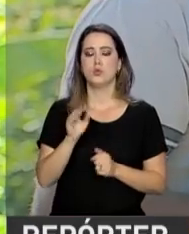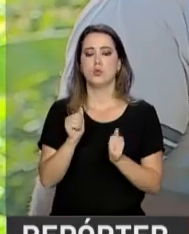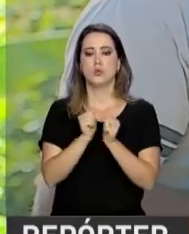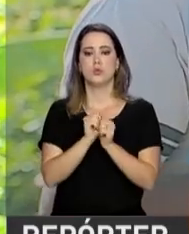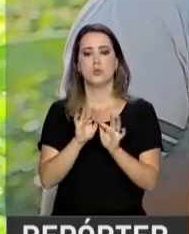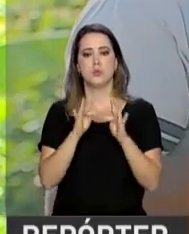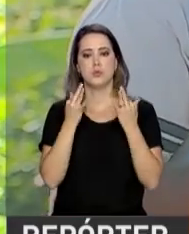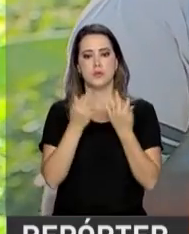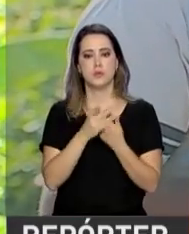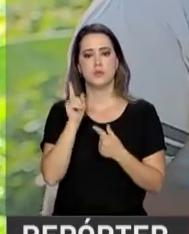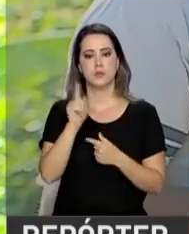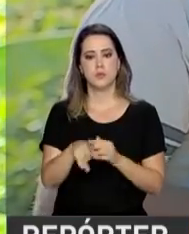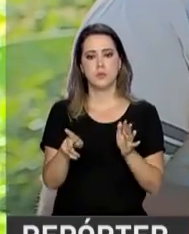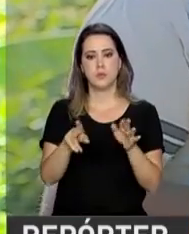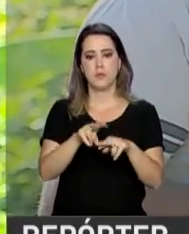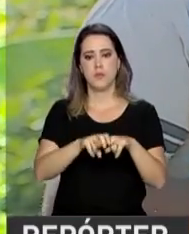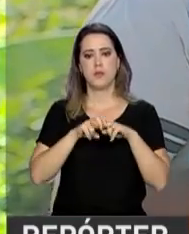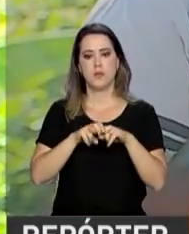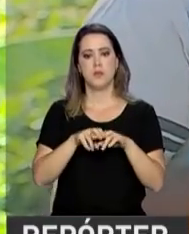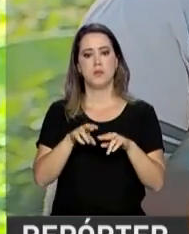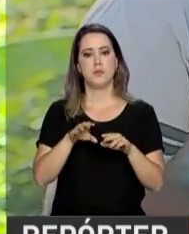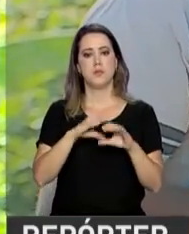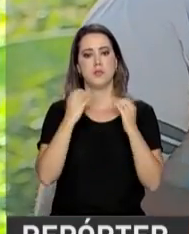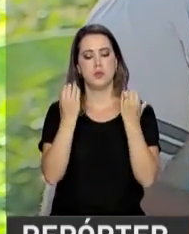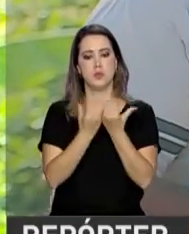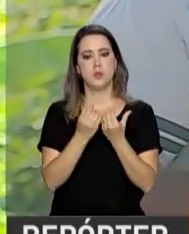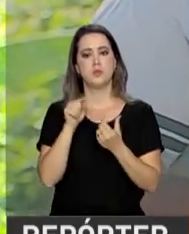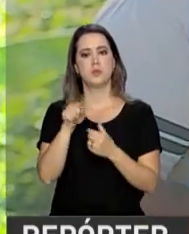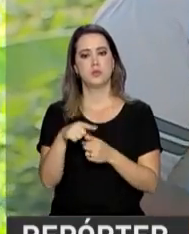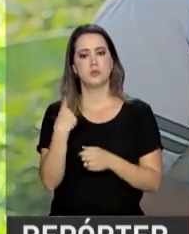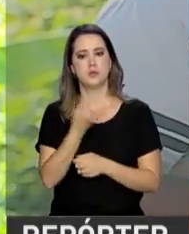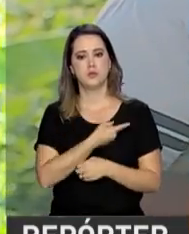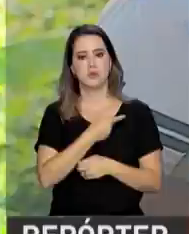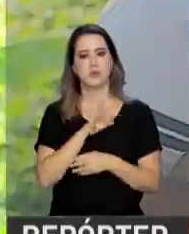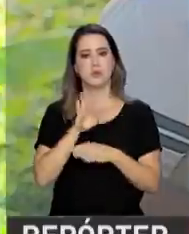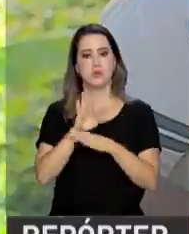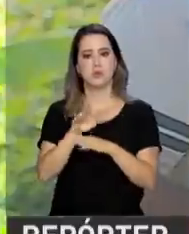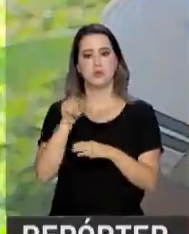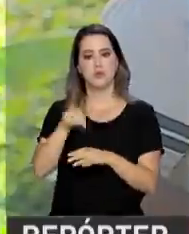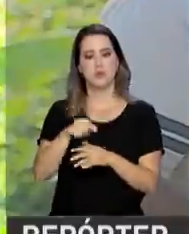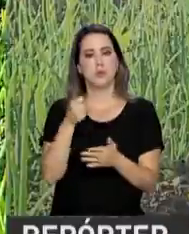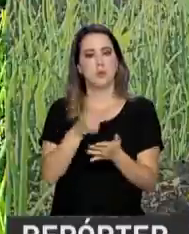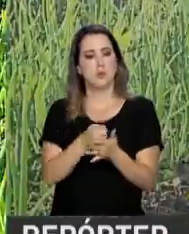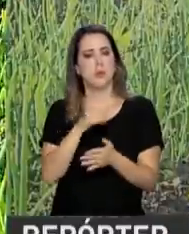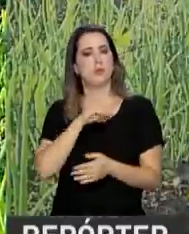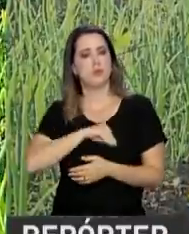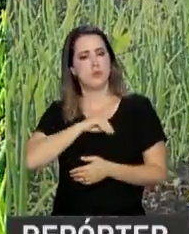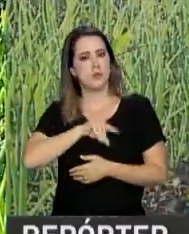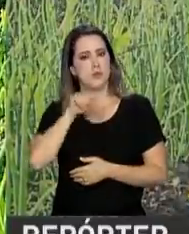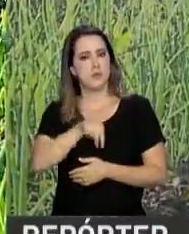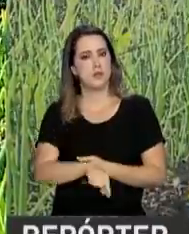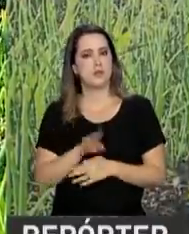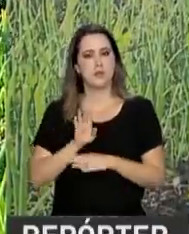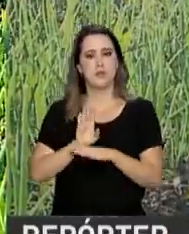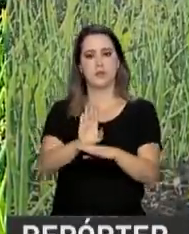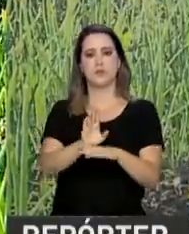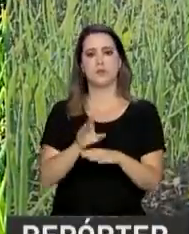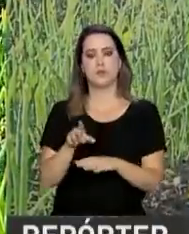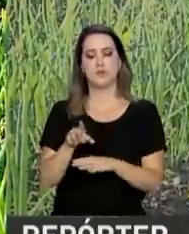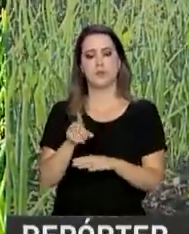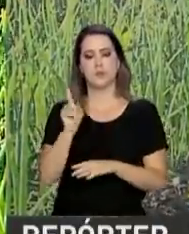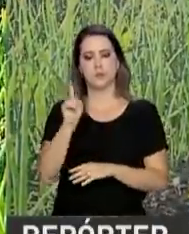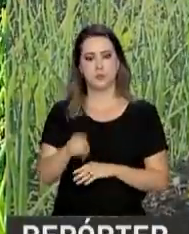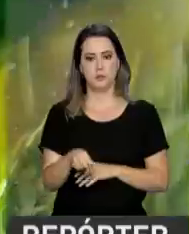família é através da comunidade la na rua que está no sustentando que entendeu está nos apoiando tá